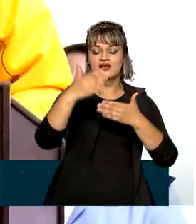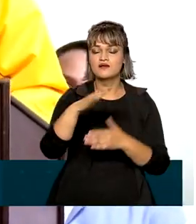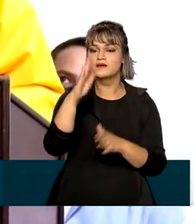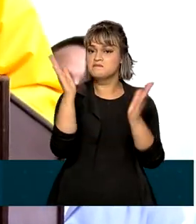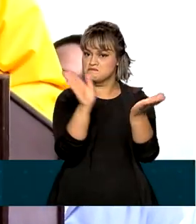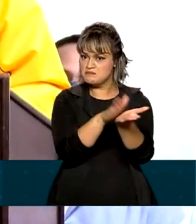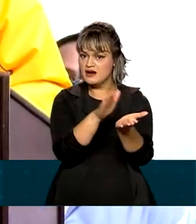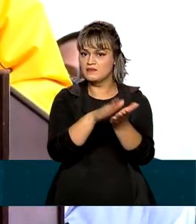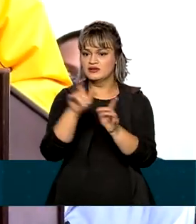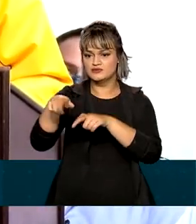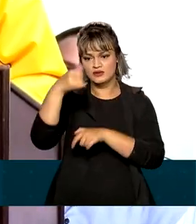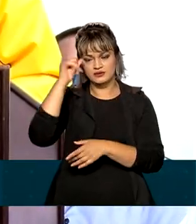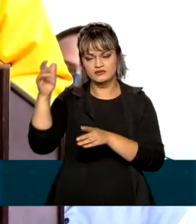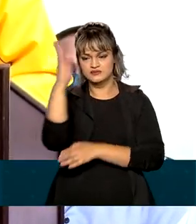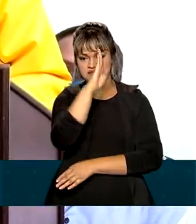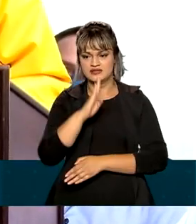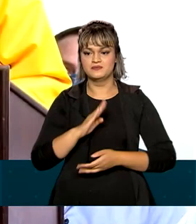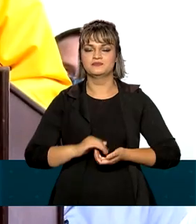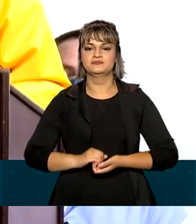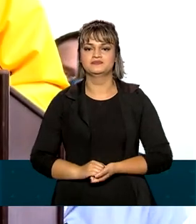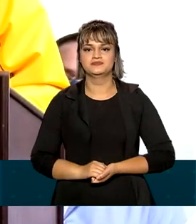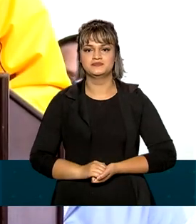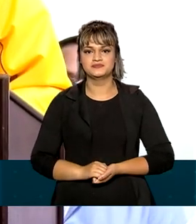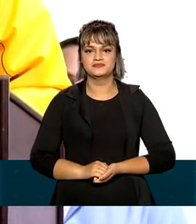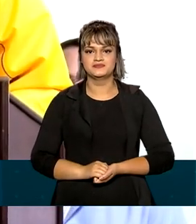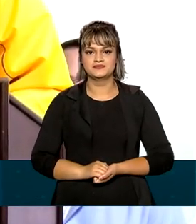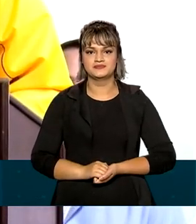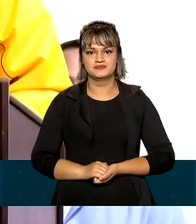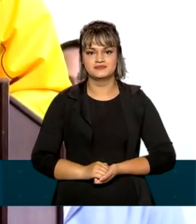o agronegócio brasileiro. Um evento fantástico,